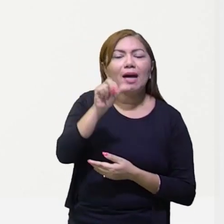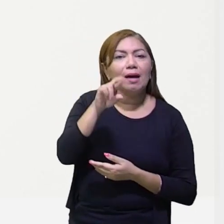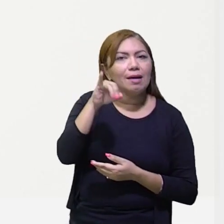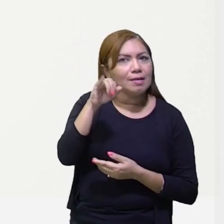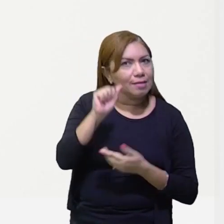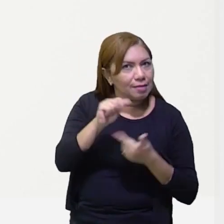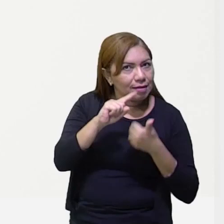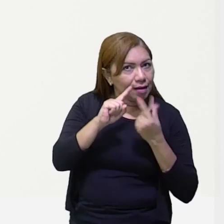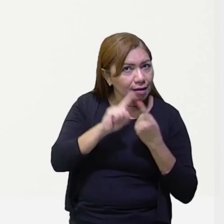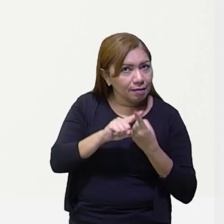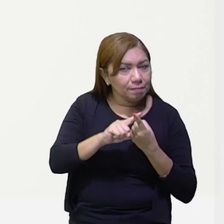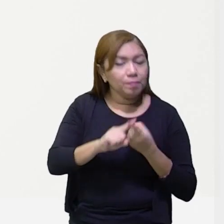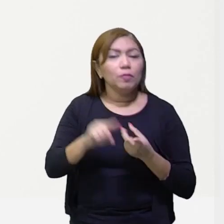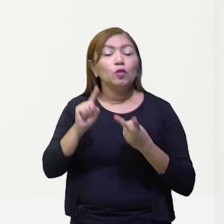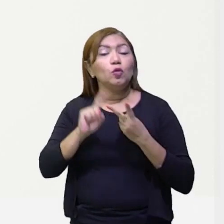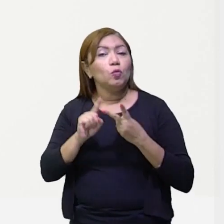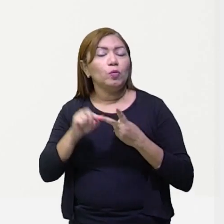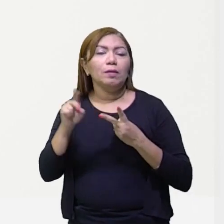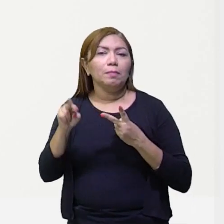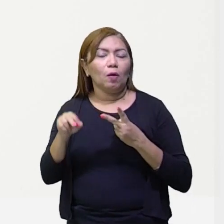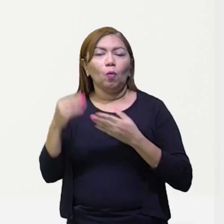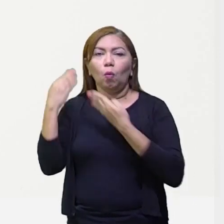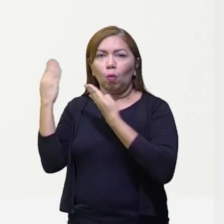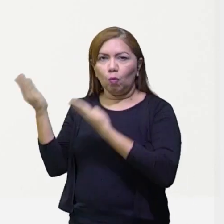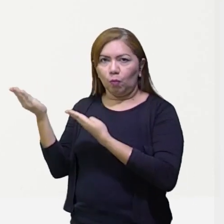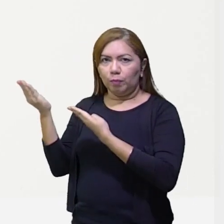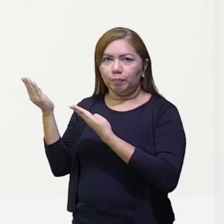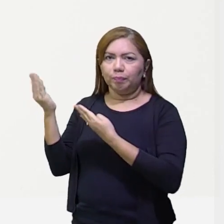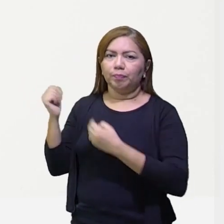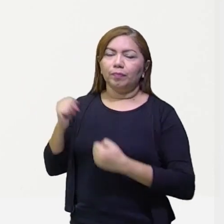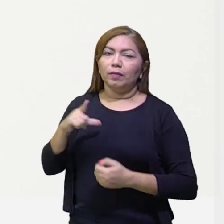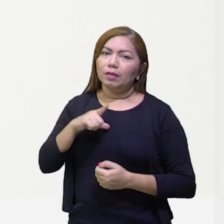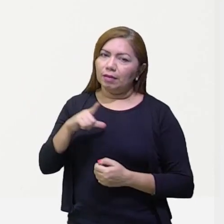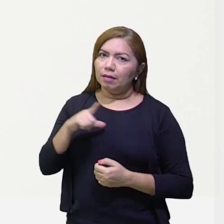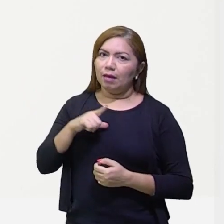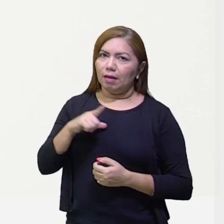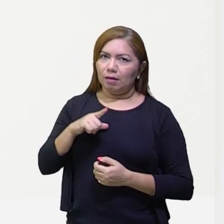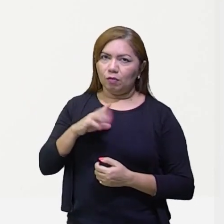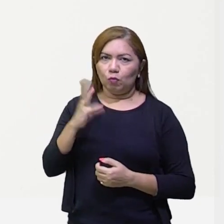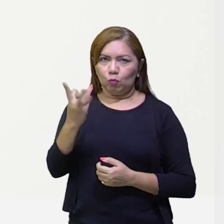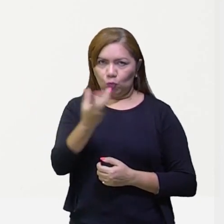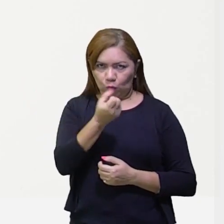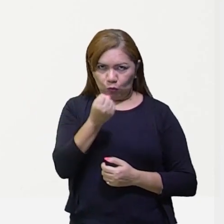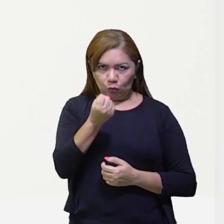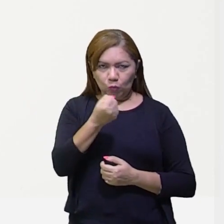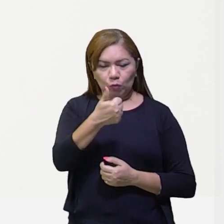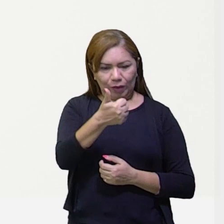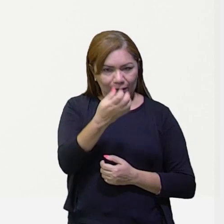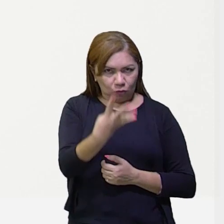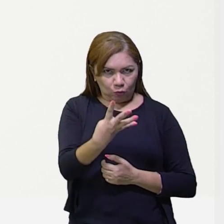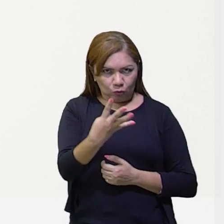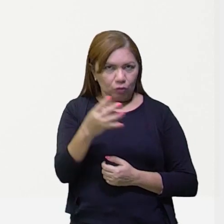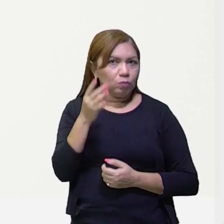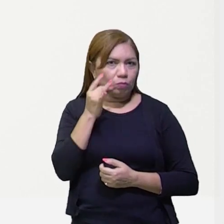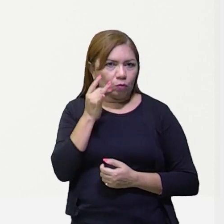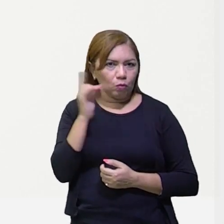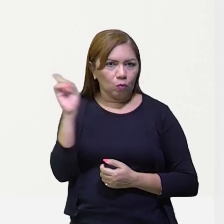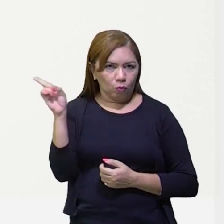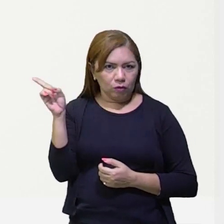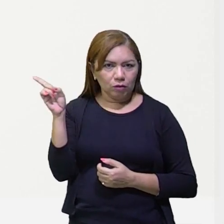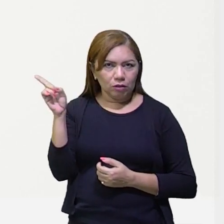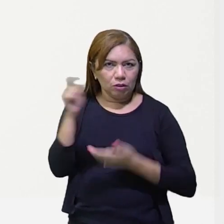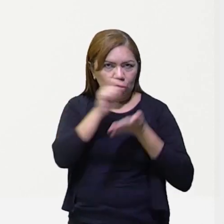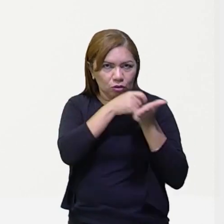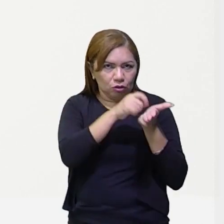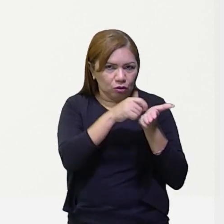Maria e o seu irmão. Então, nós vamos ter que fazer o quê? Pegar o total, que é 14, e dividir